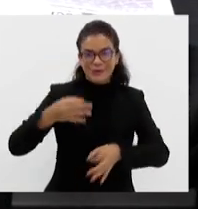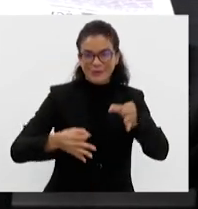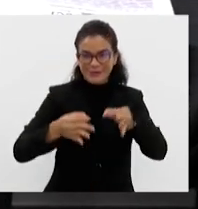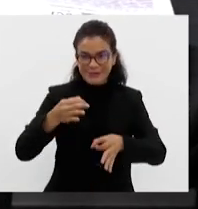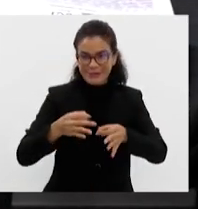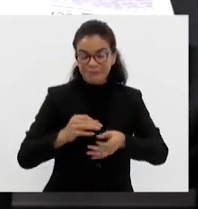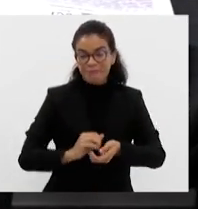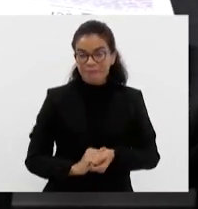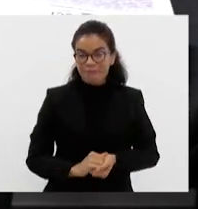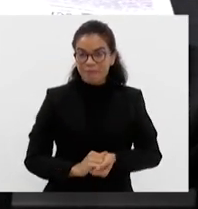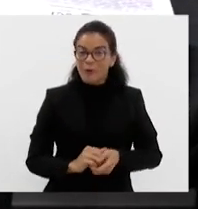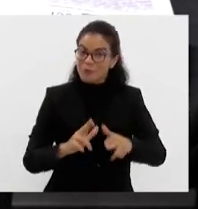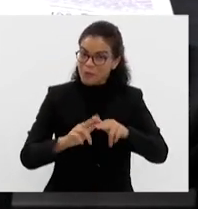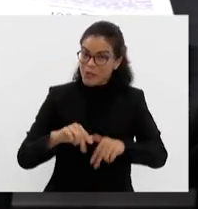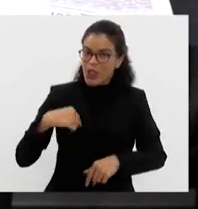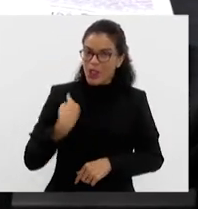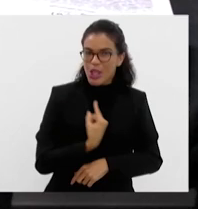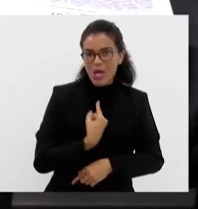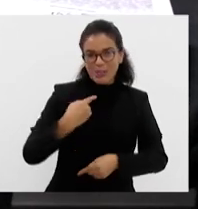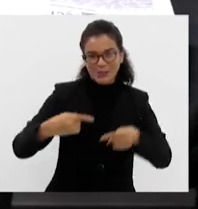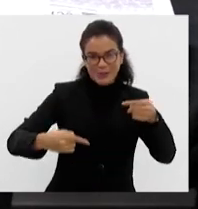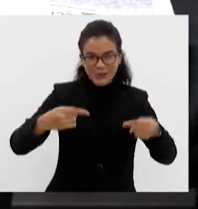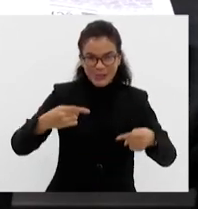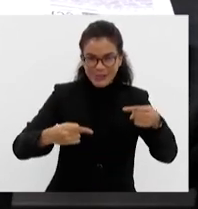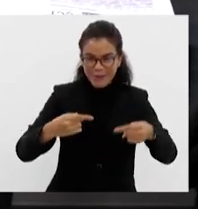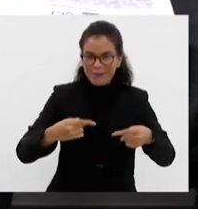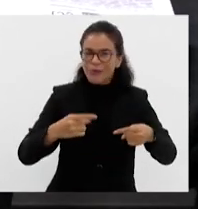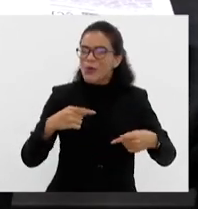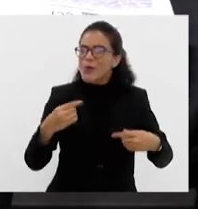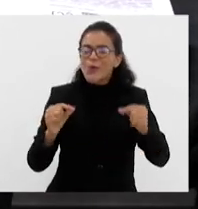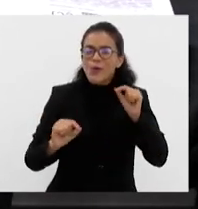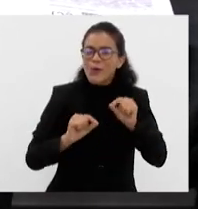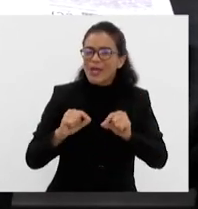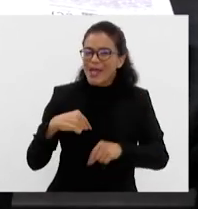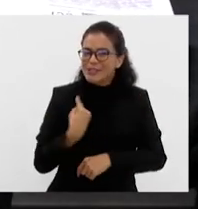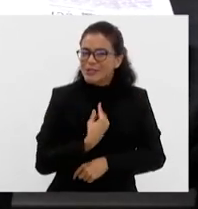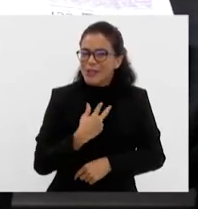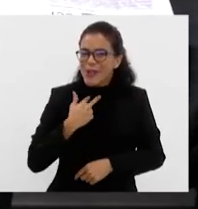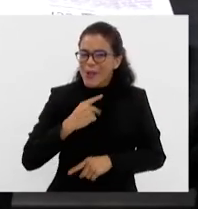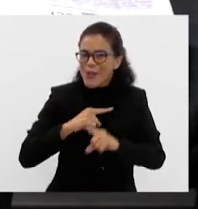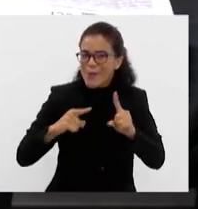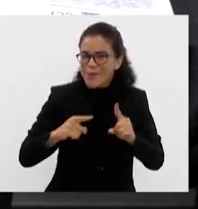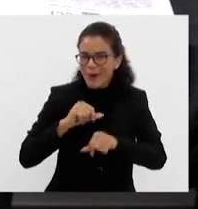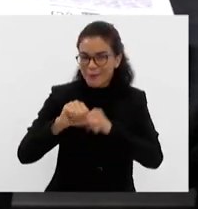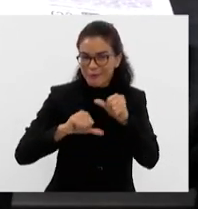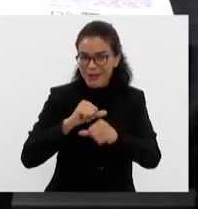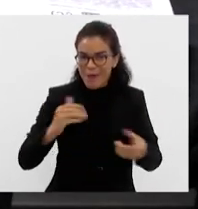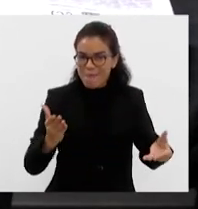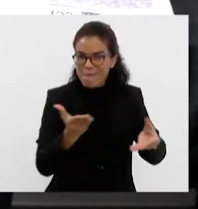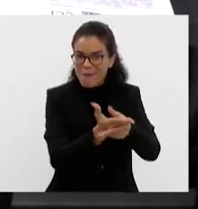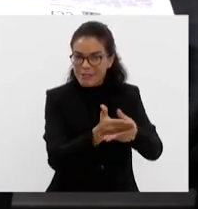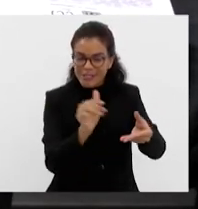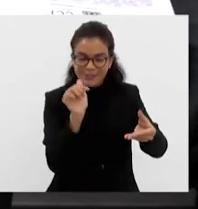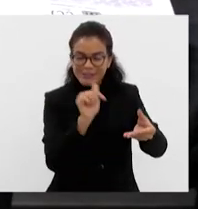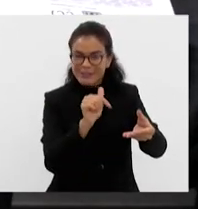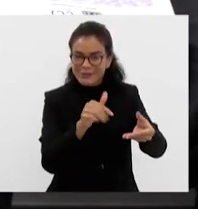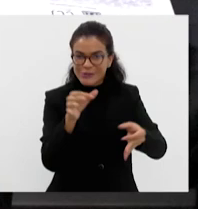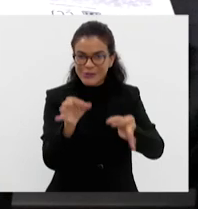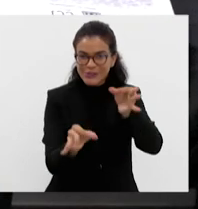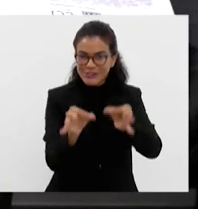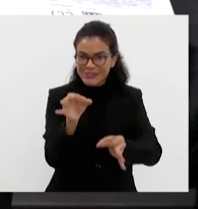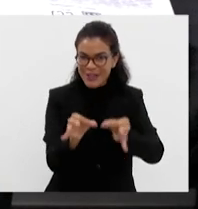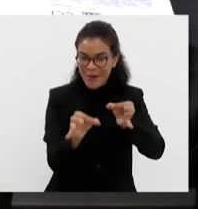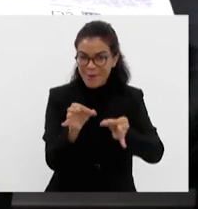discutido. E o que era na forma que a gente não podia mudar? Exatamente, tínhamos que